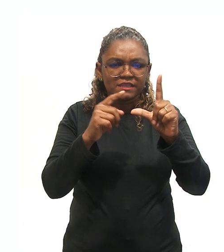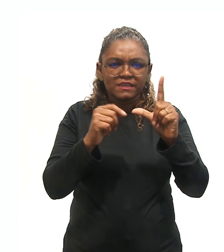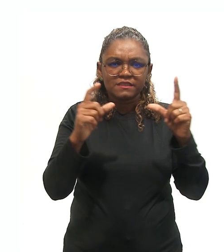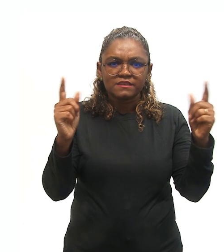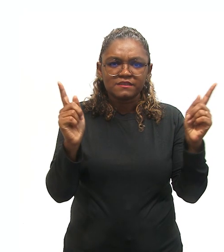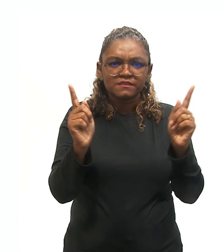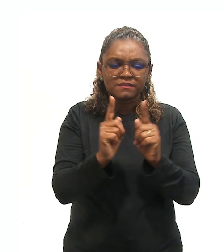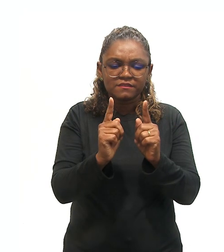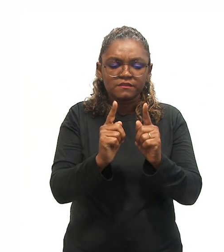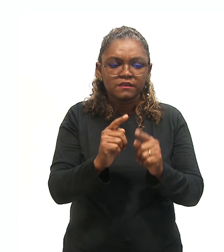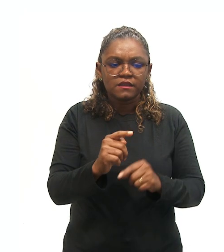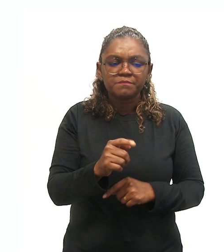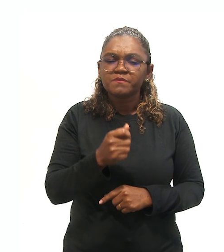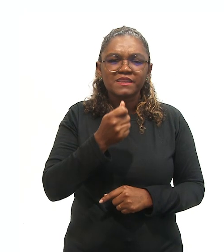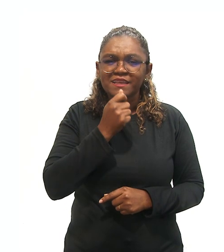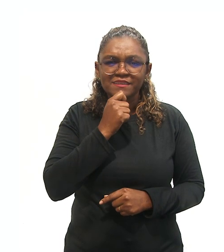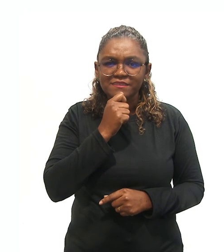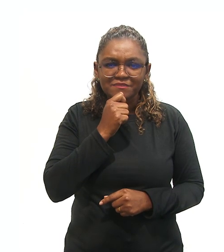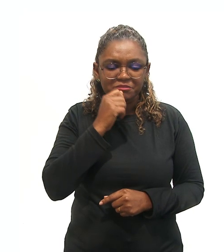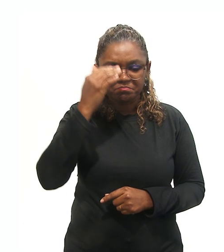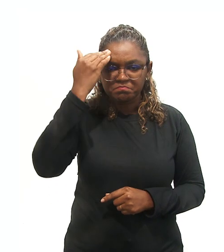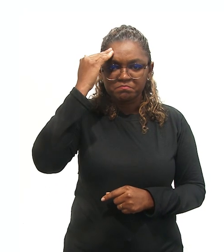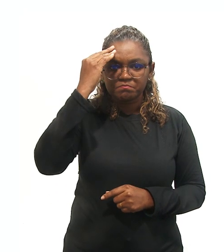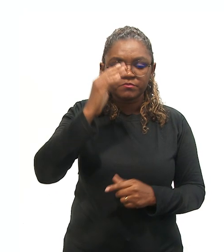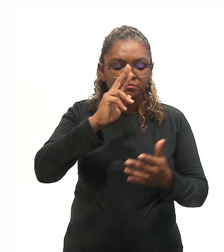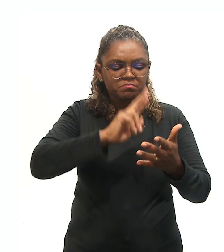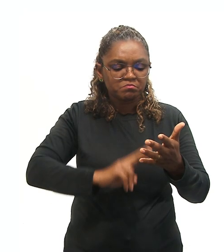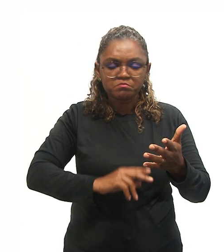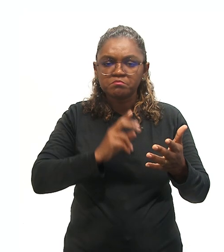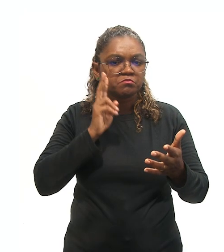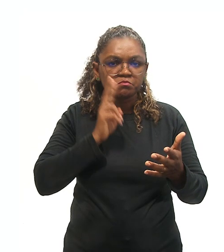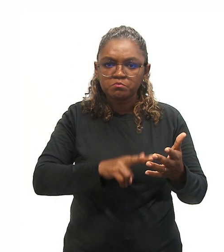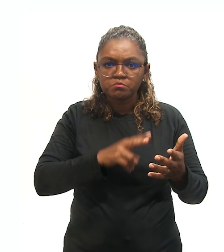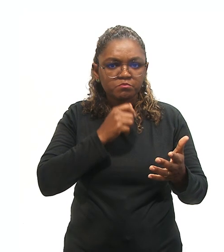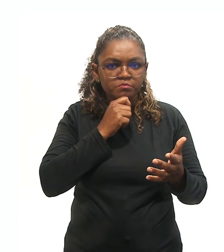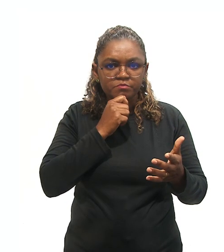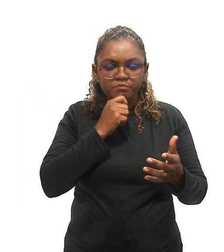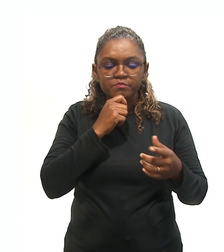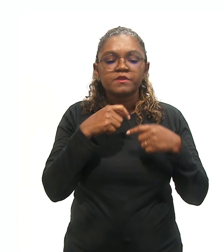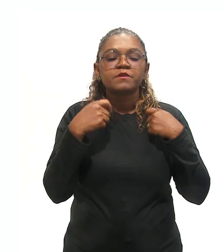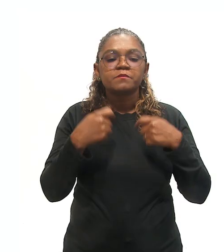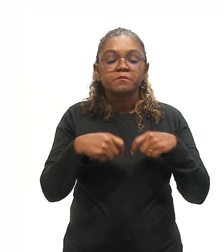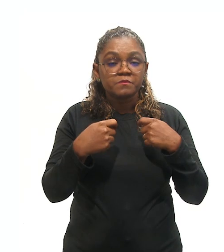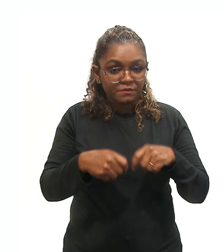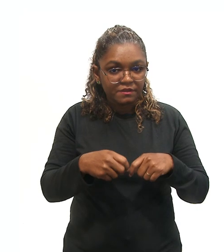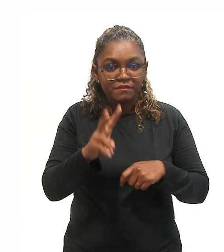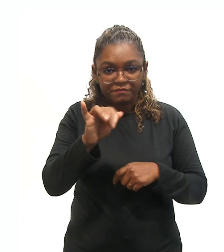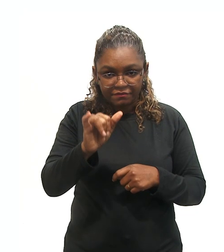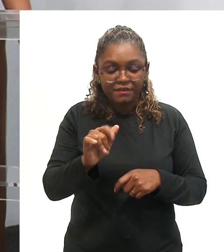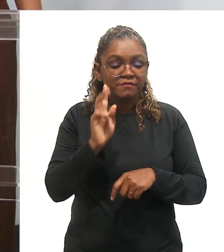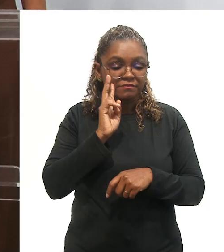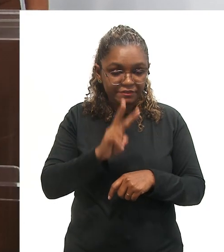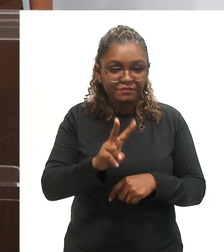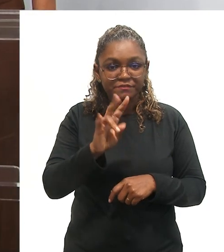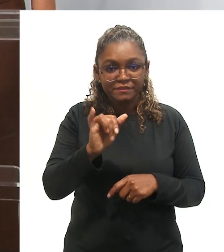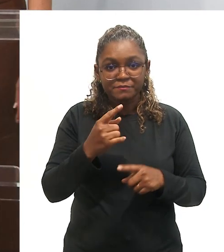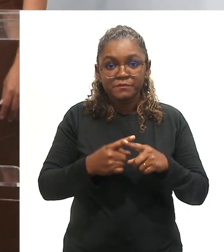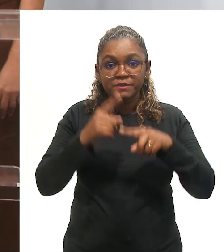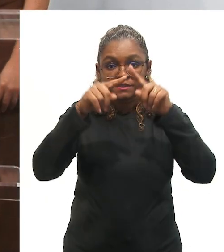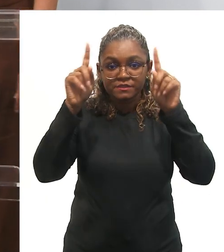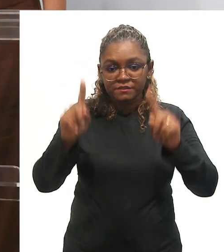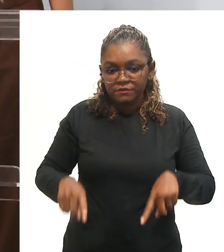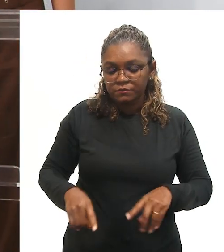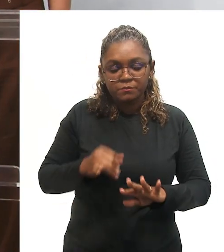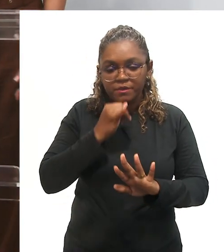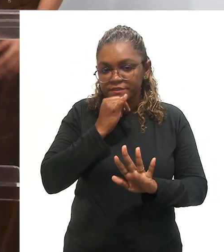você como servidor vai ver muito isso aqui, viu? Restos a pagar processados, não processados. Por exemplo, o servidor ele